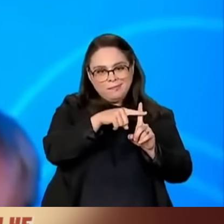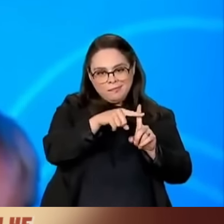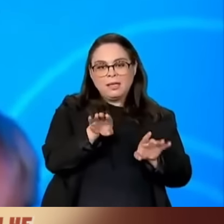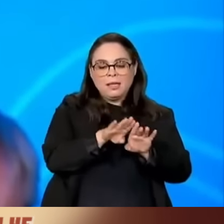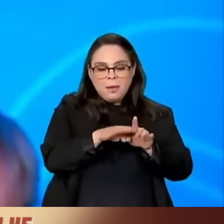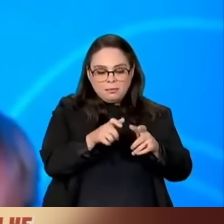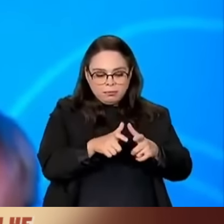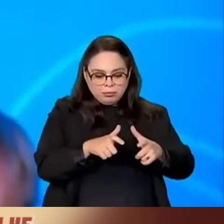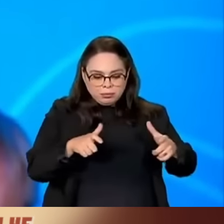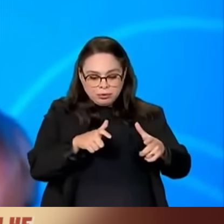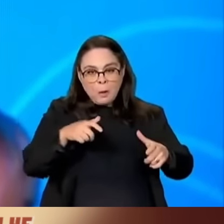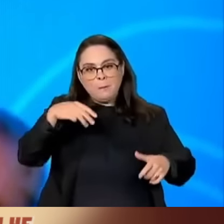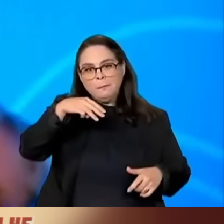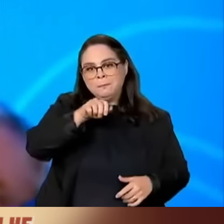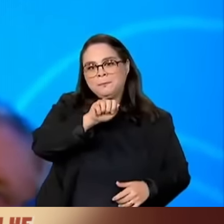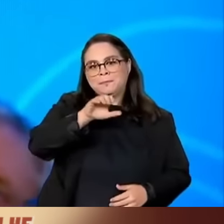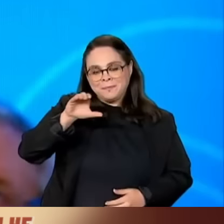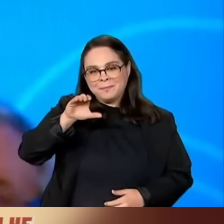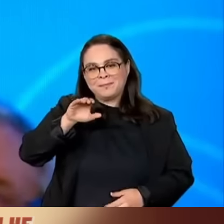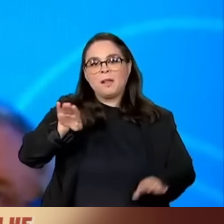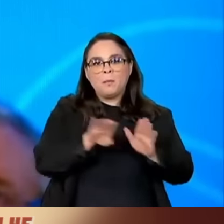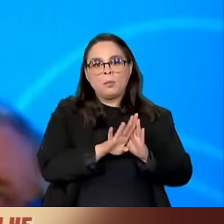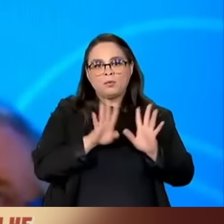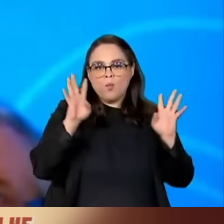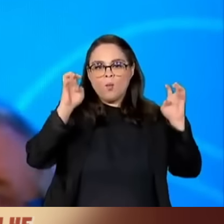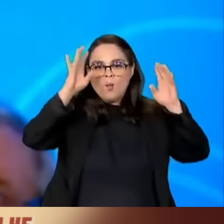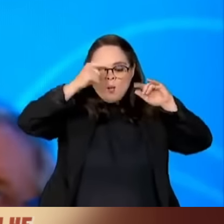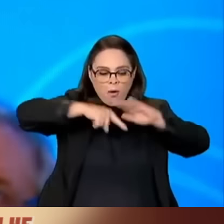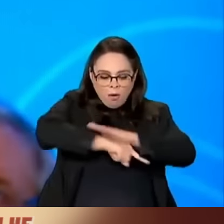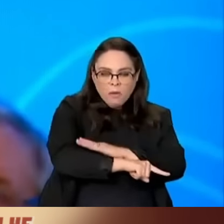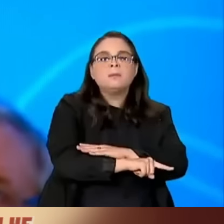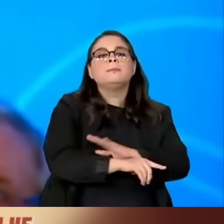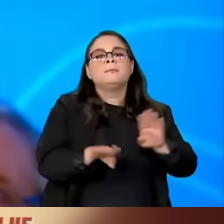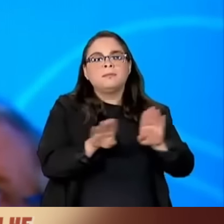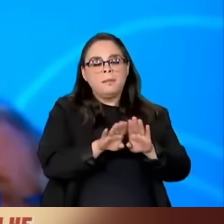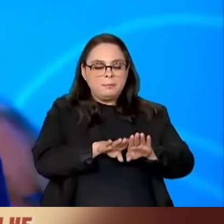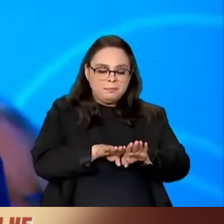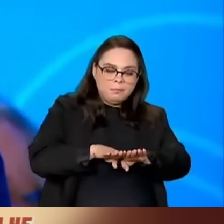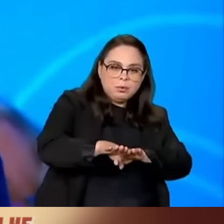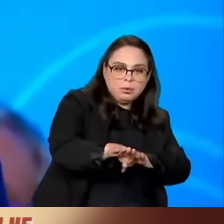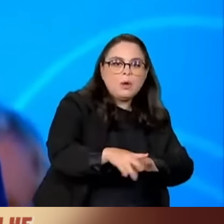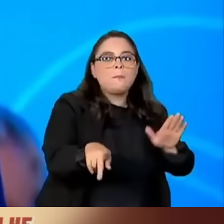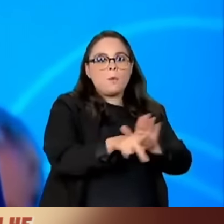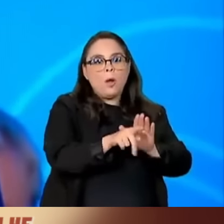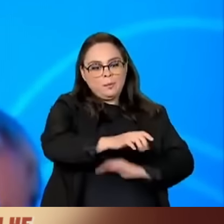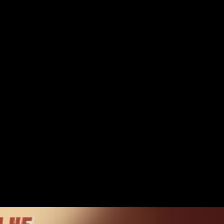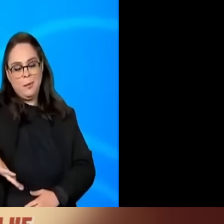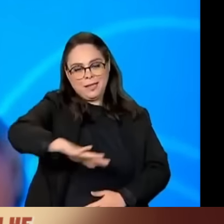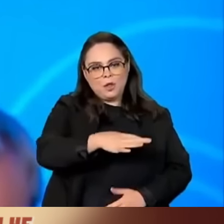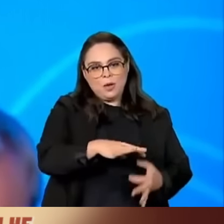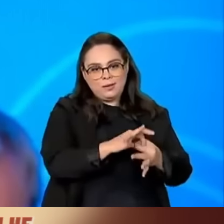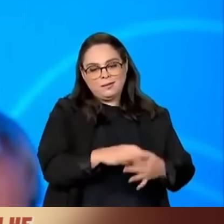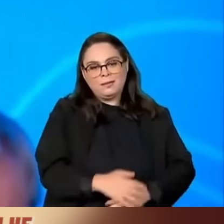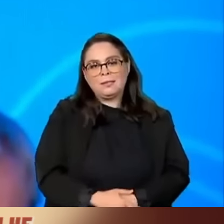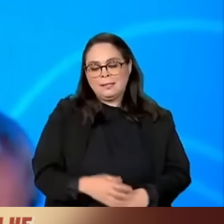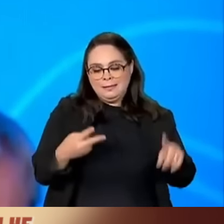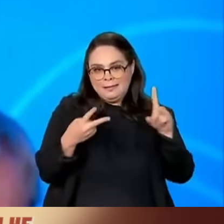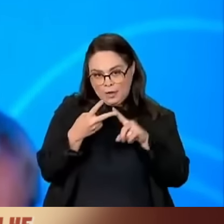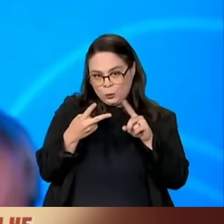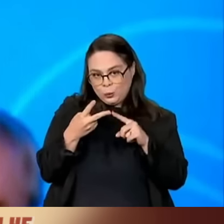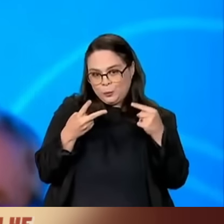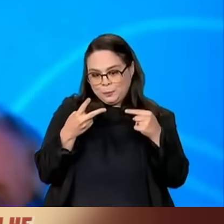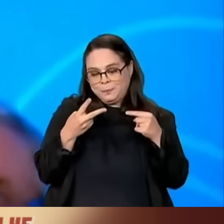ampliando o MAC, a média e alta complexidade, enfim, avançando em todos os setores. Uma segunda